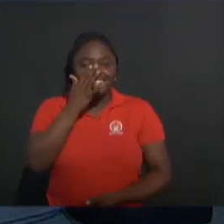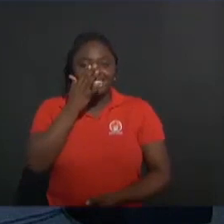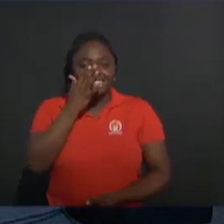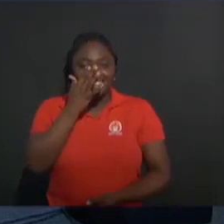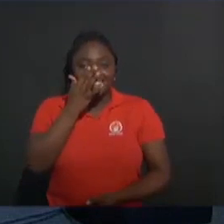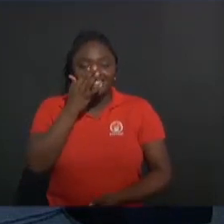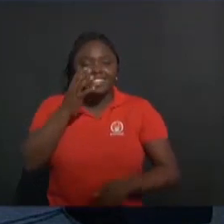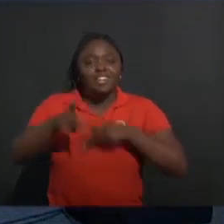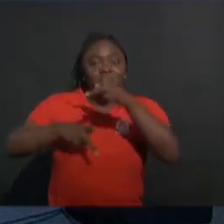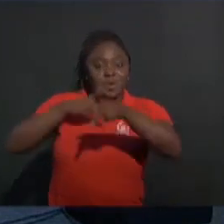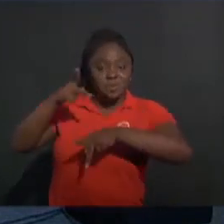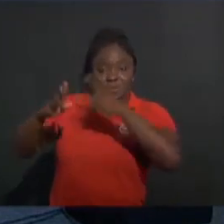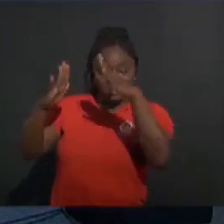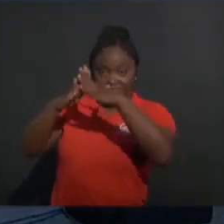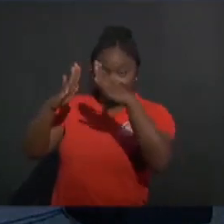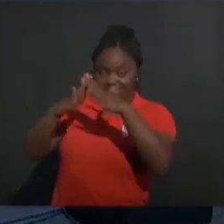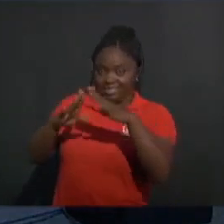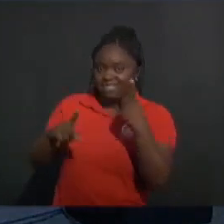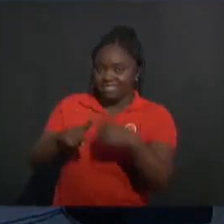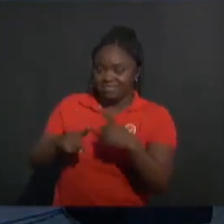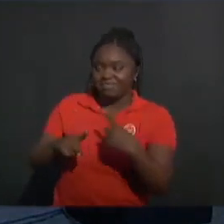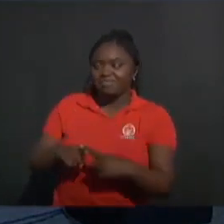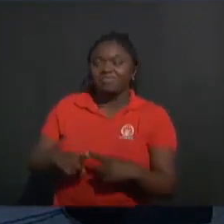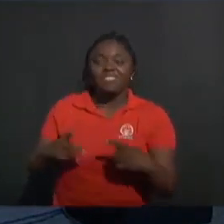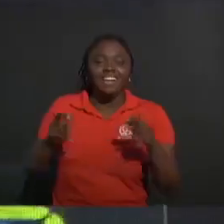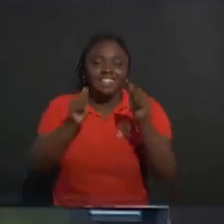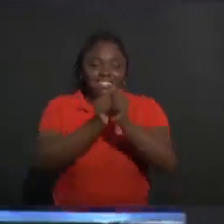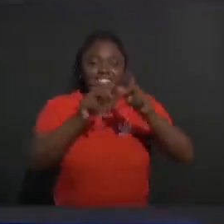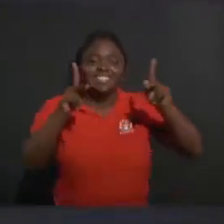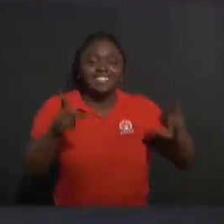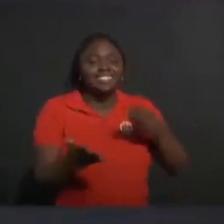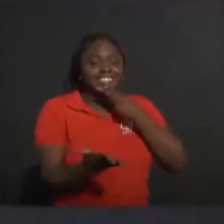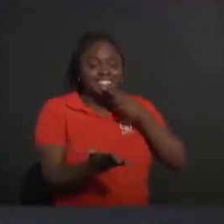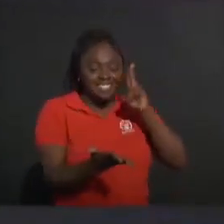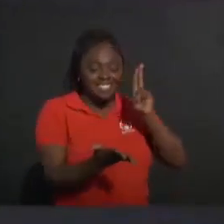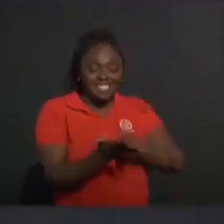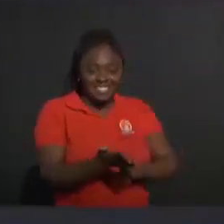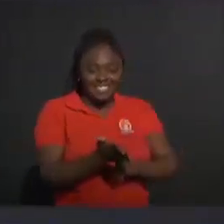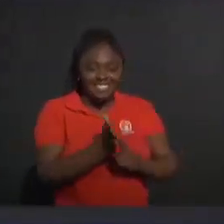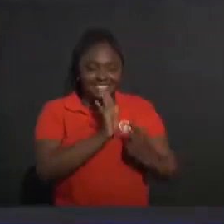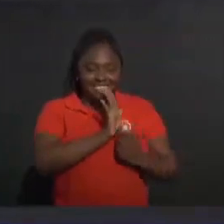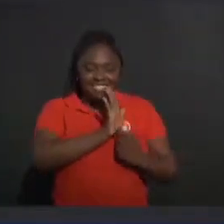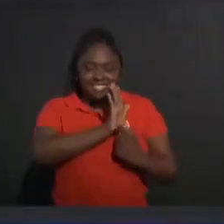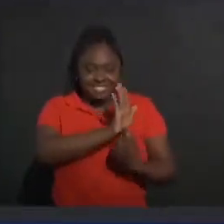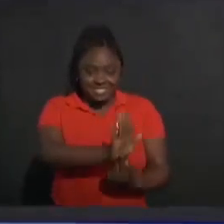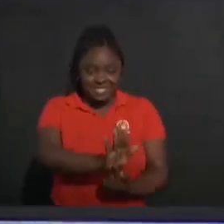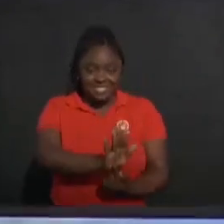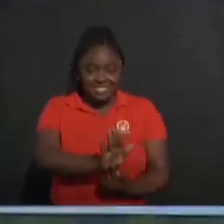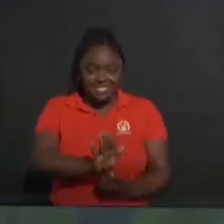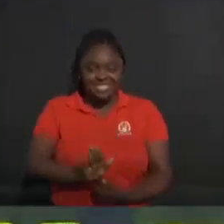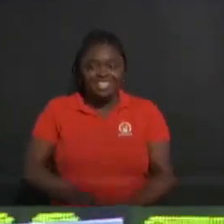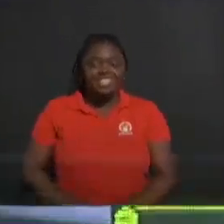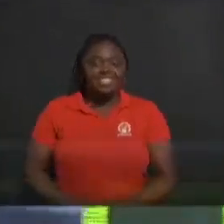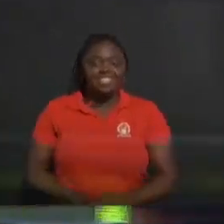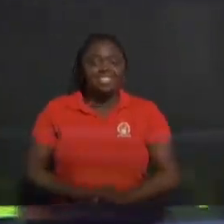Que está em casa, é porque foi aberto o selo do Apocalipse aqui agora. Tocou a trombeta,